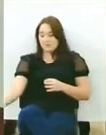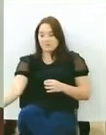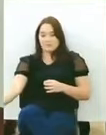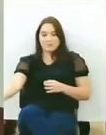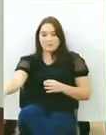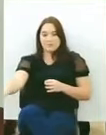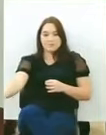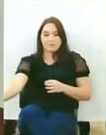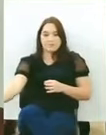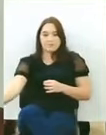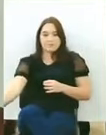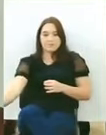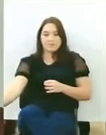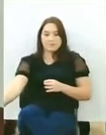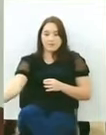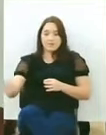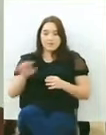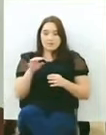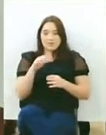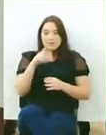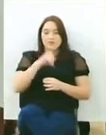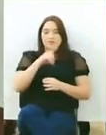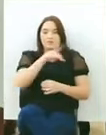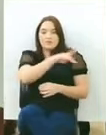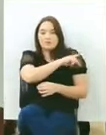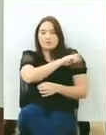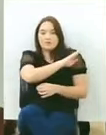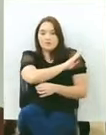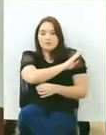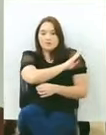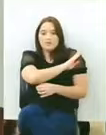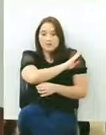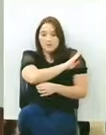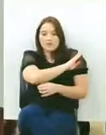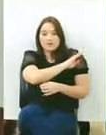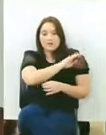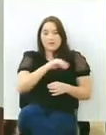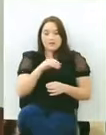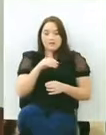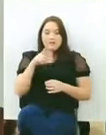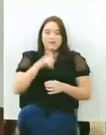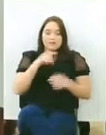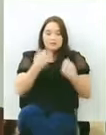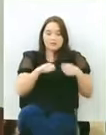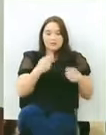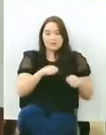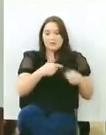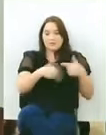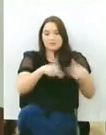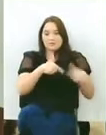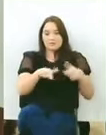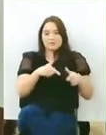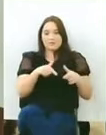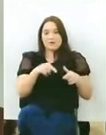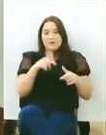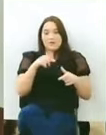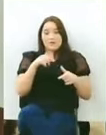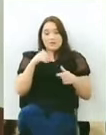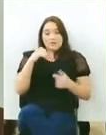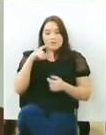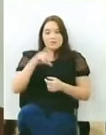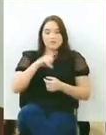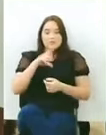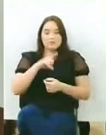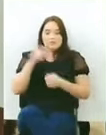pouco mais de tranquilidade. A palavra de Deus diz que os presbíteros devem trabalhar espontaneamente. A forma bíblica